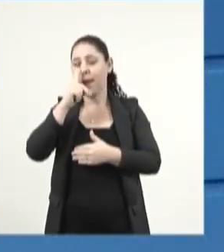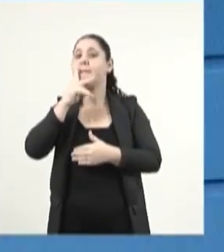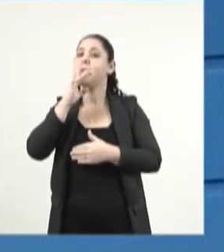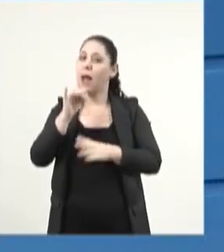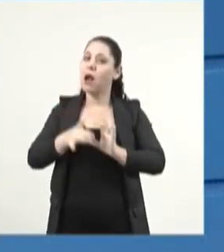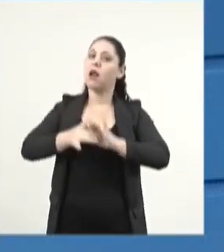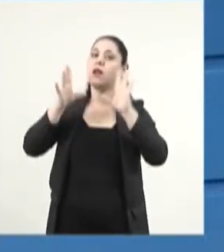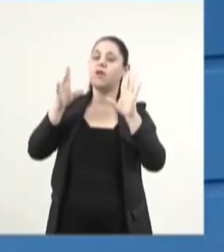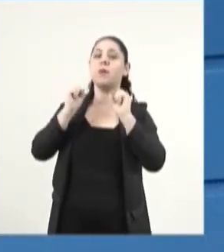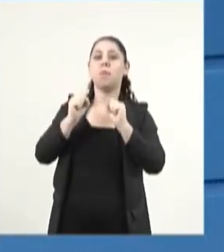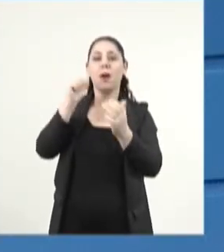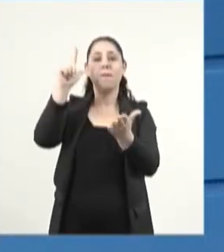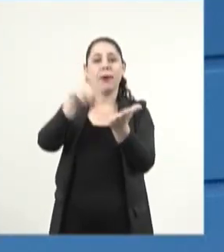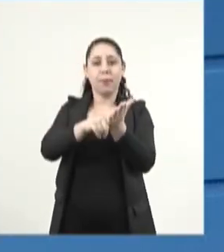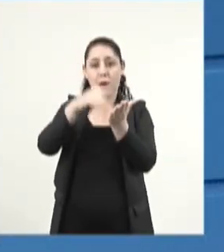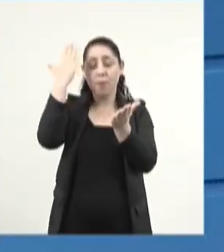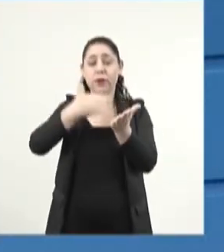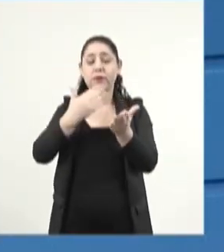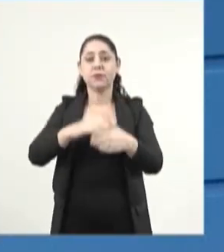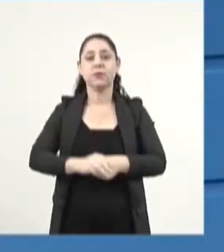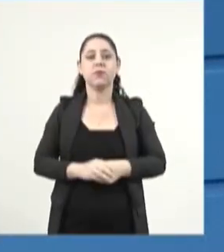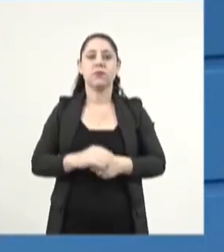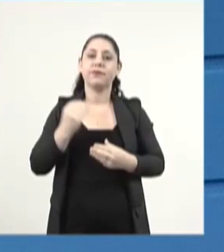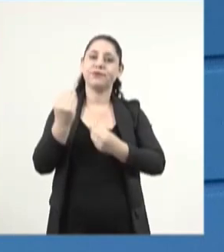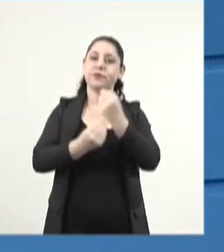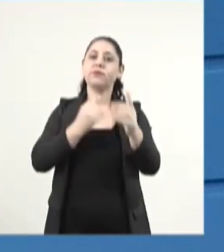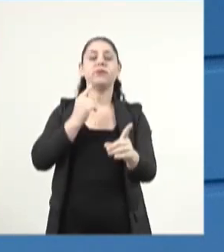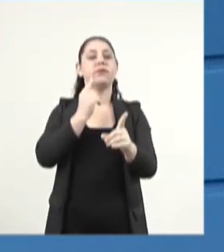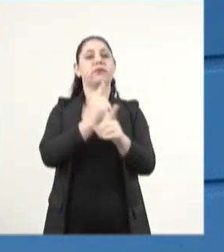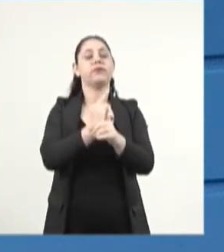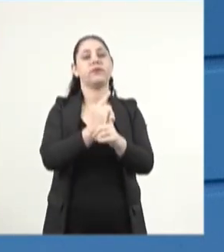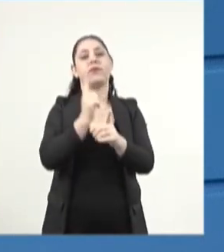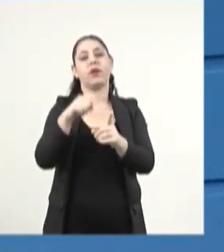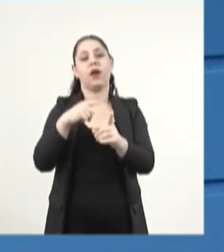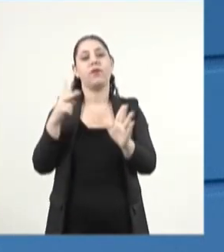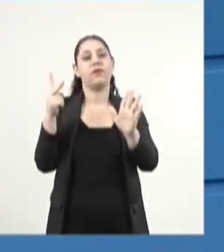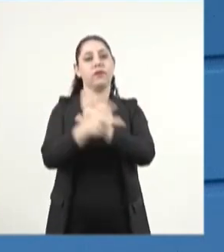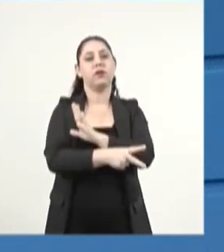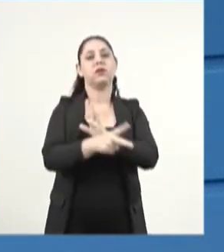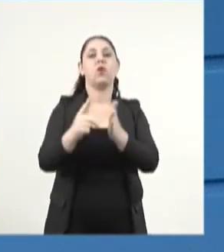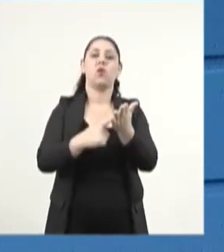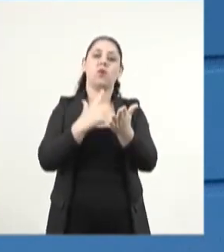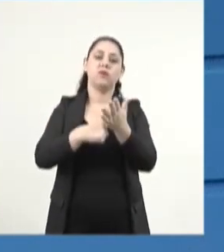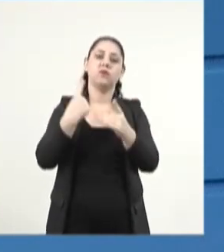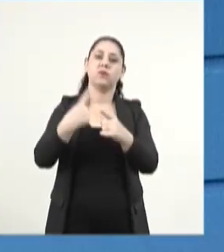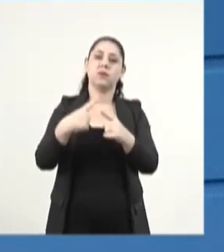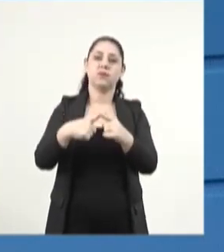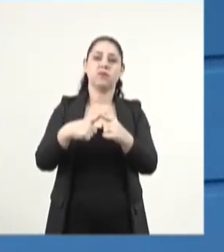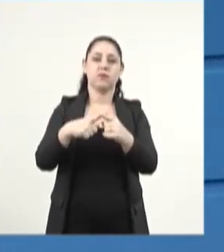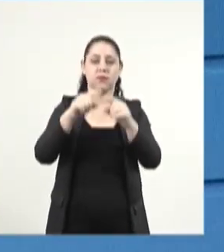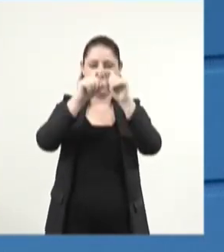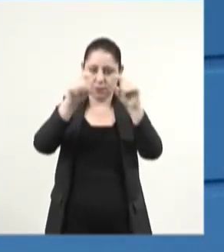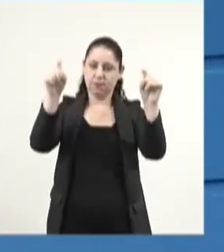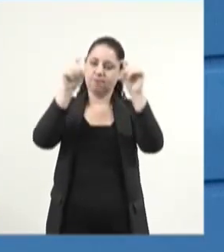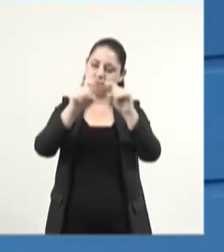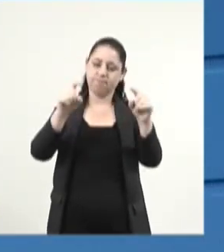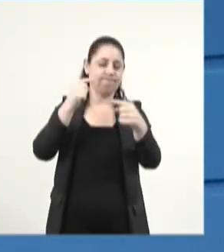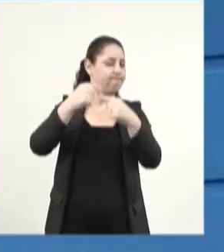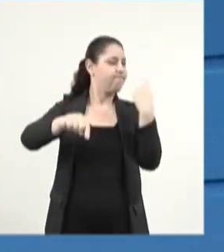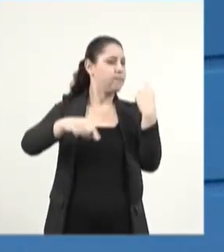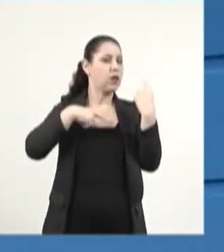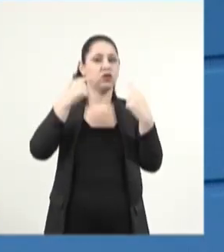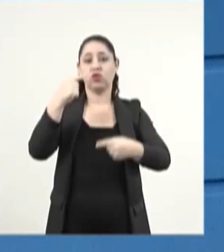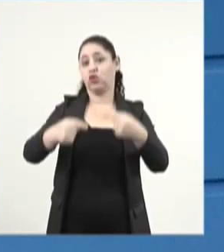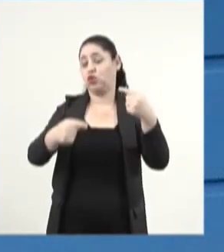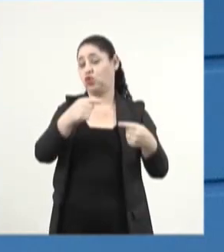tem que ter autorização expressa dos pais. Então foi uma forma encontrada de vedar o livro por conta das impropriedades dele, que